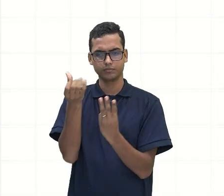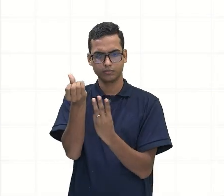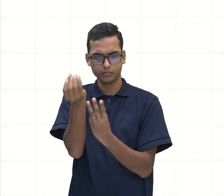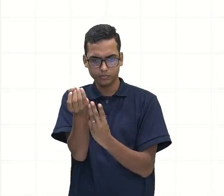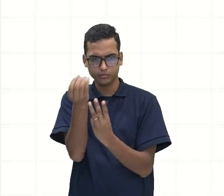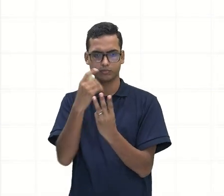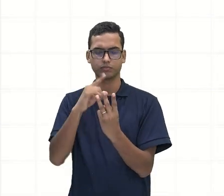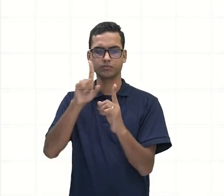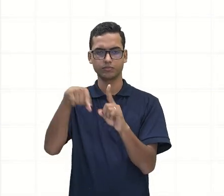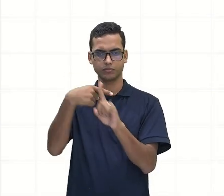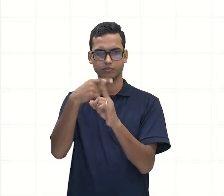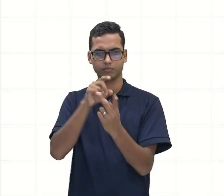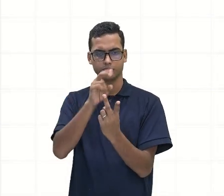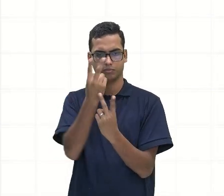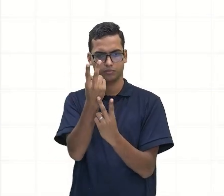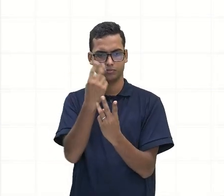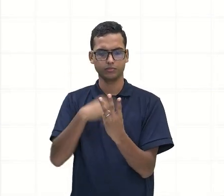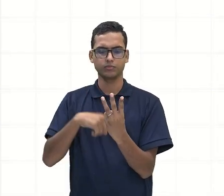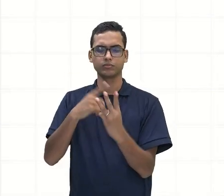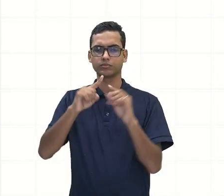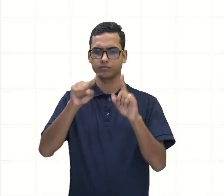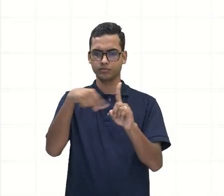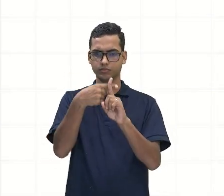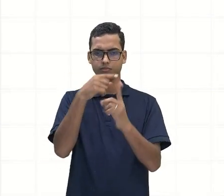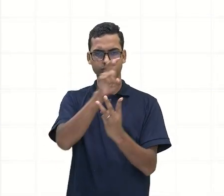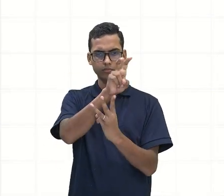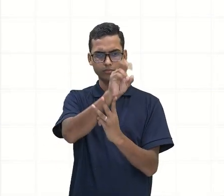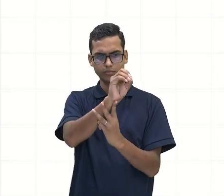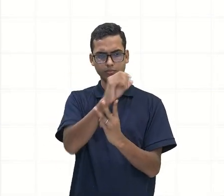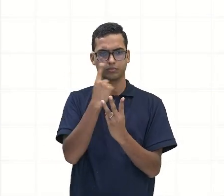mais 2 e o mais